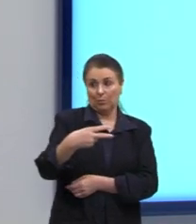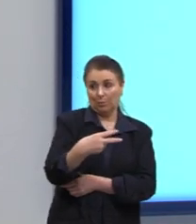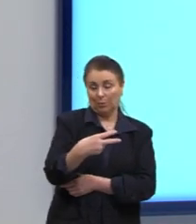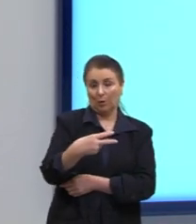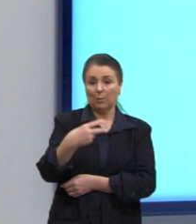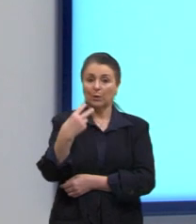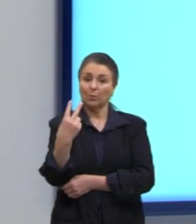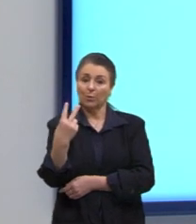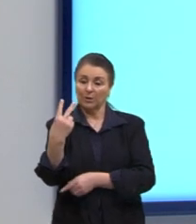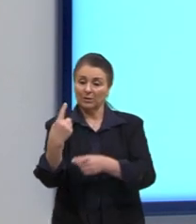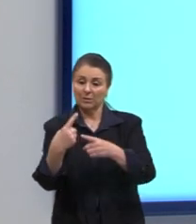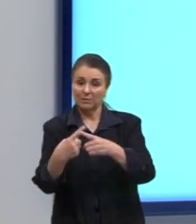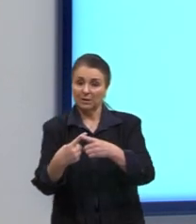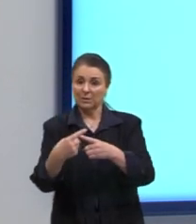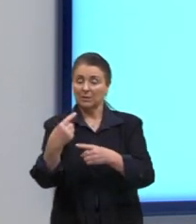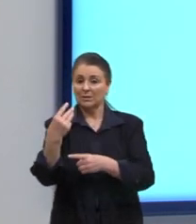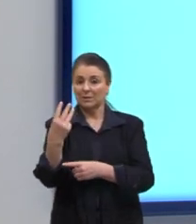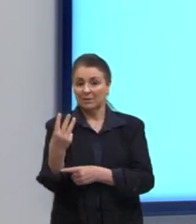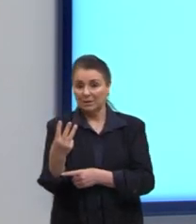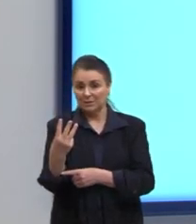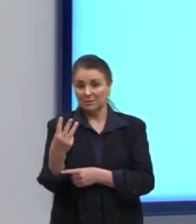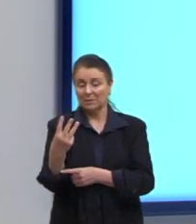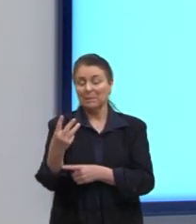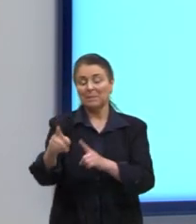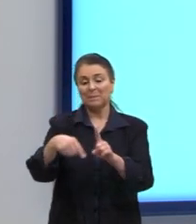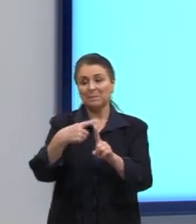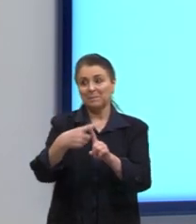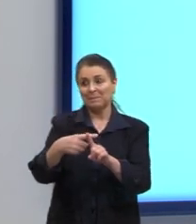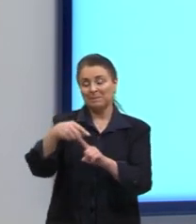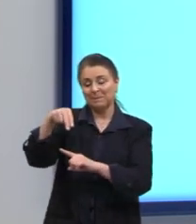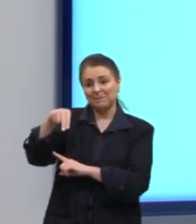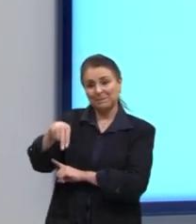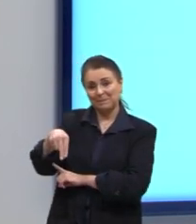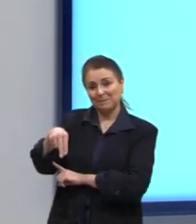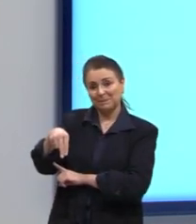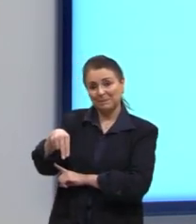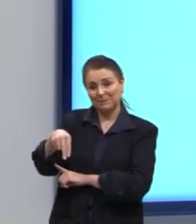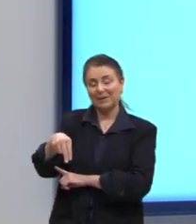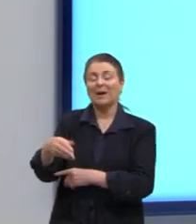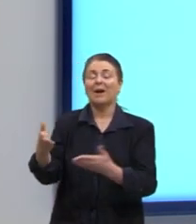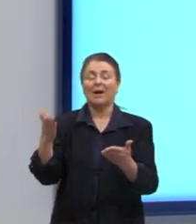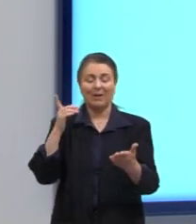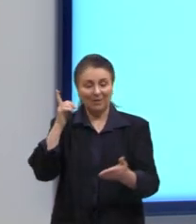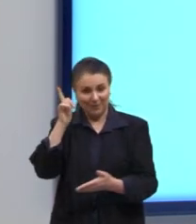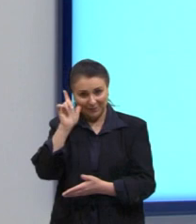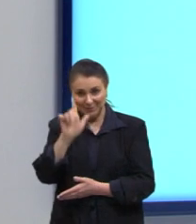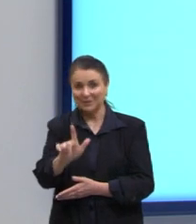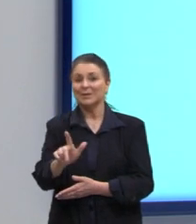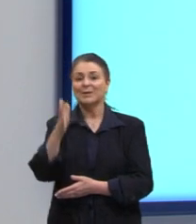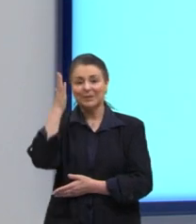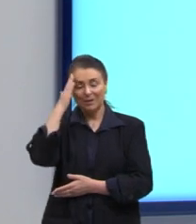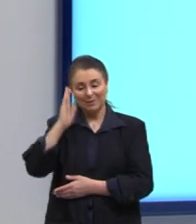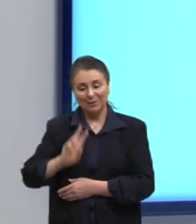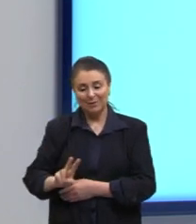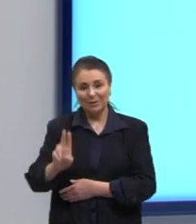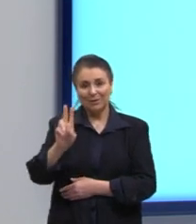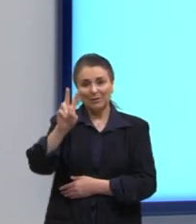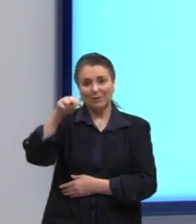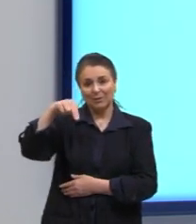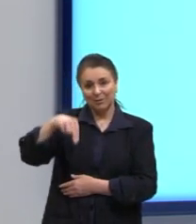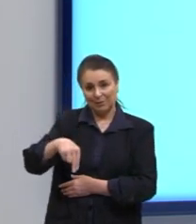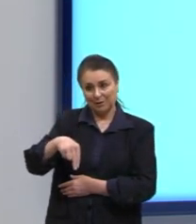a dois vezes três mais ele agora eu consigo determinar o valor do n né então nós